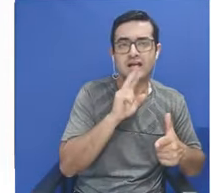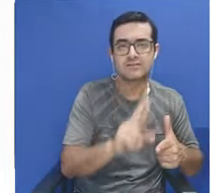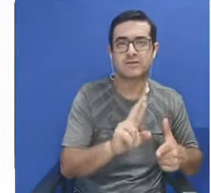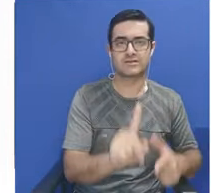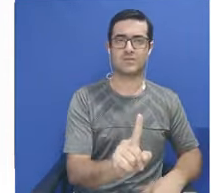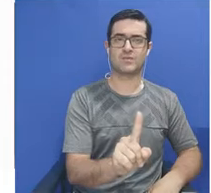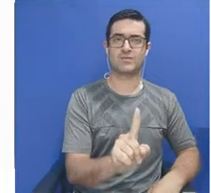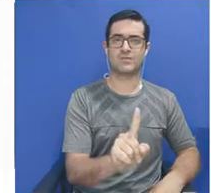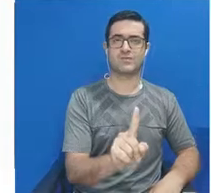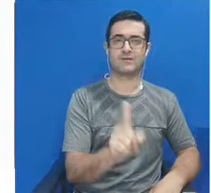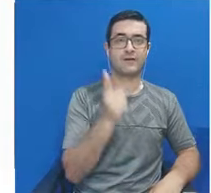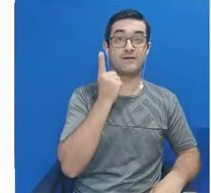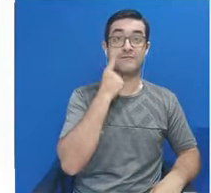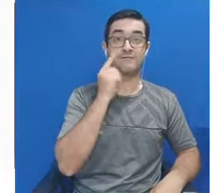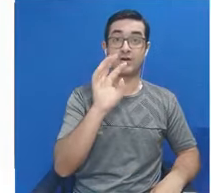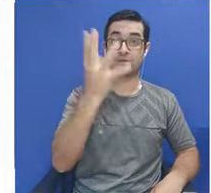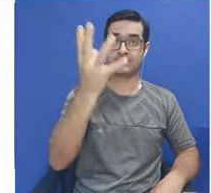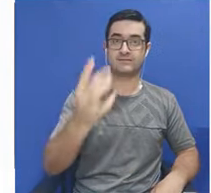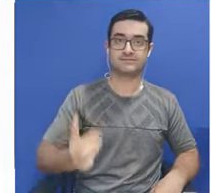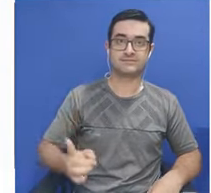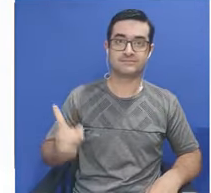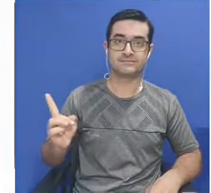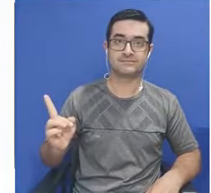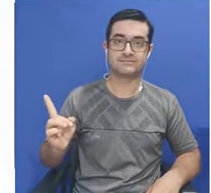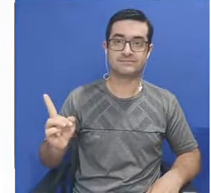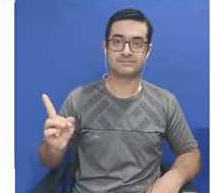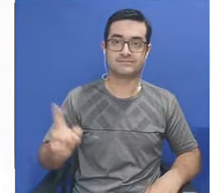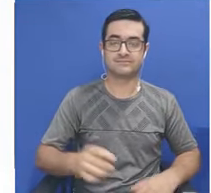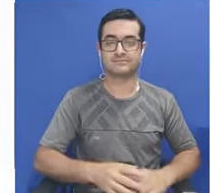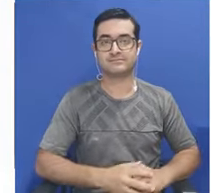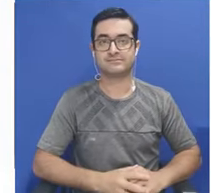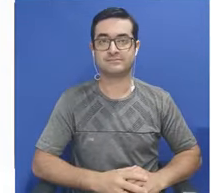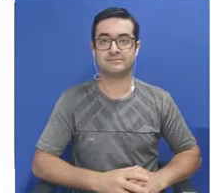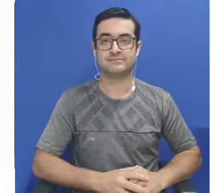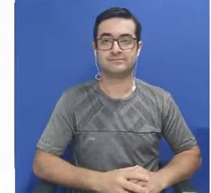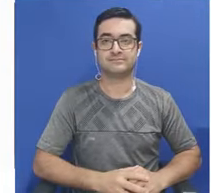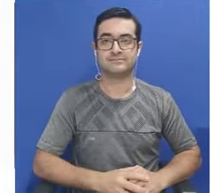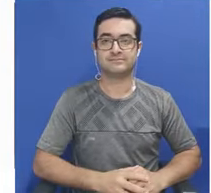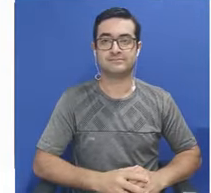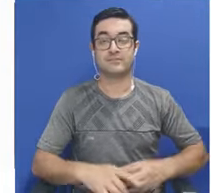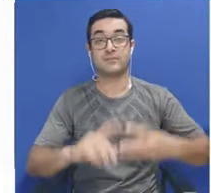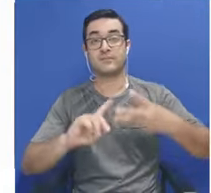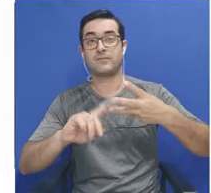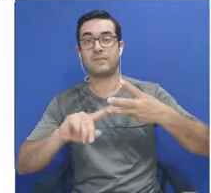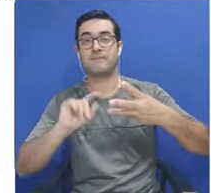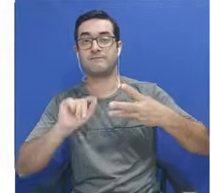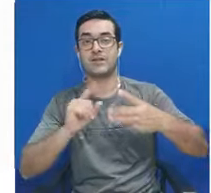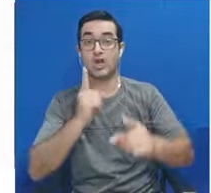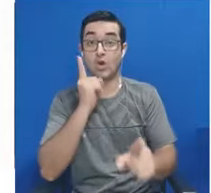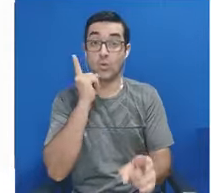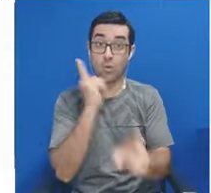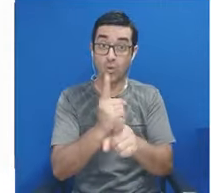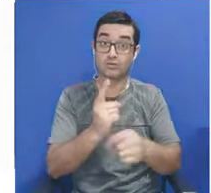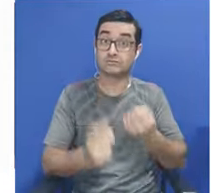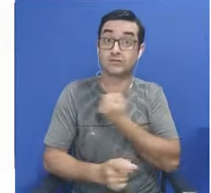Terceiro passo, encontrar um número inteiro de mols de cada elemento. Está ali, ó.